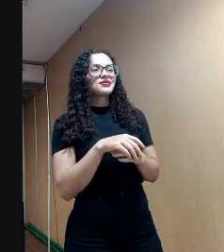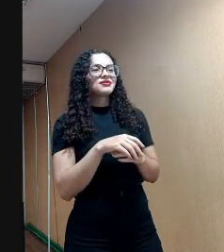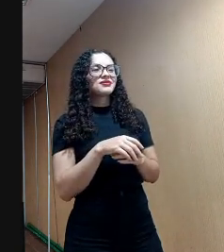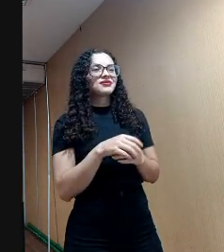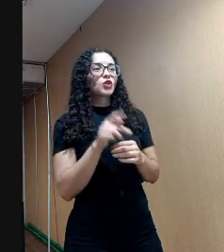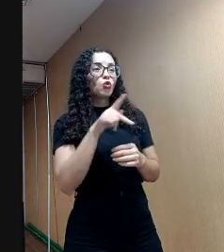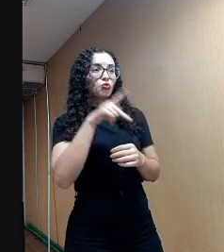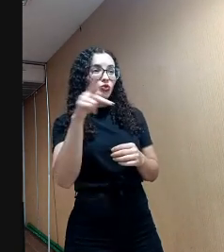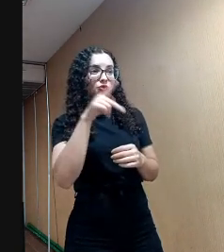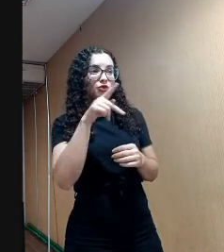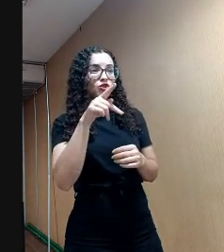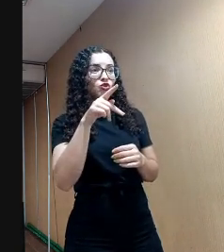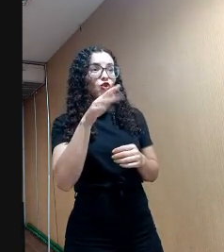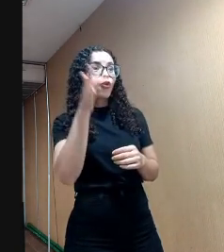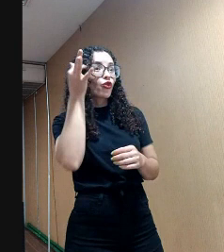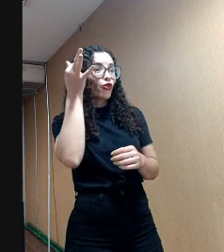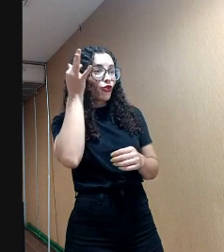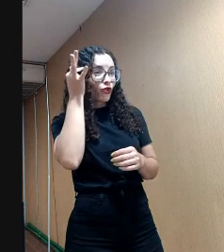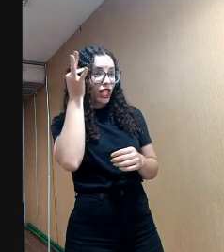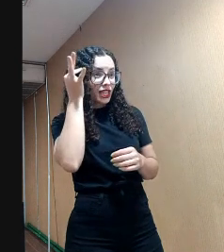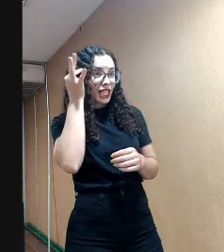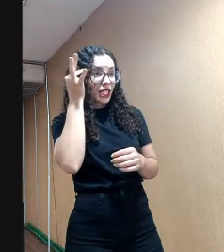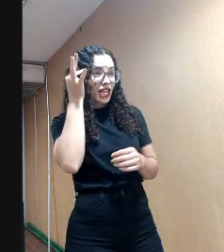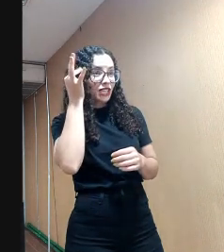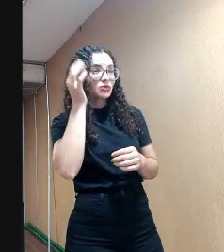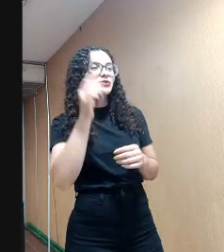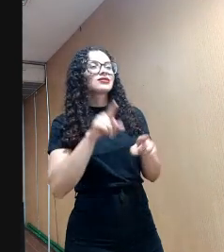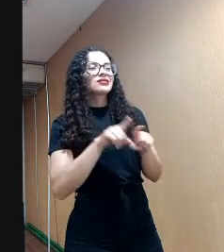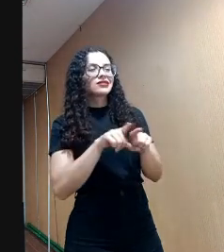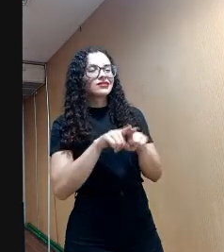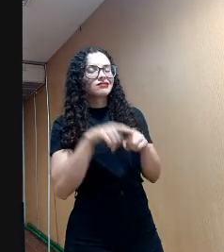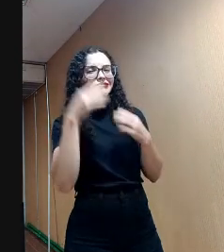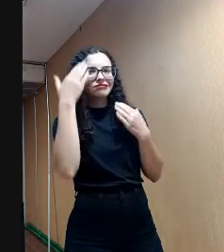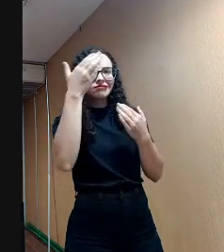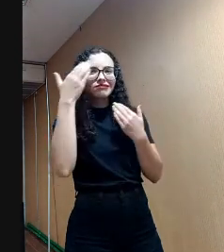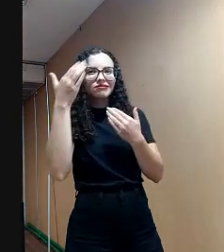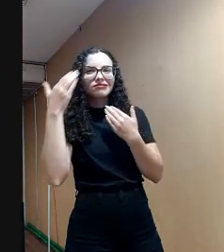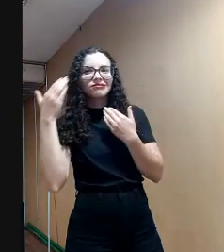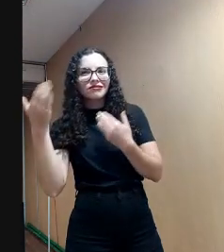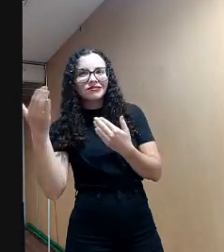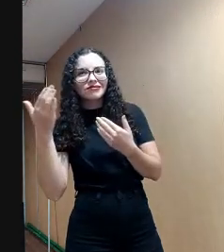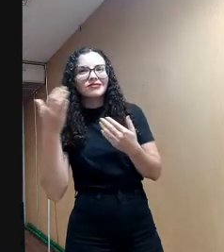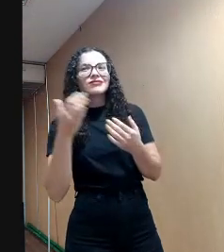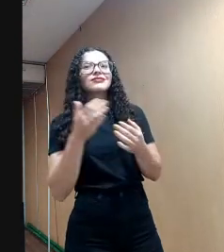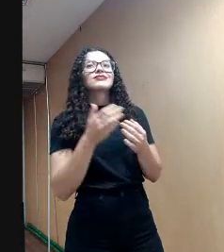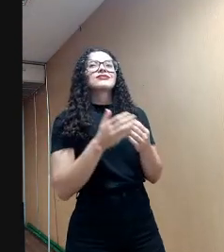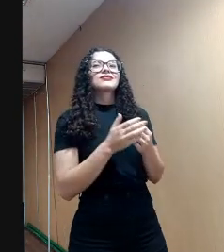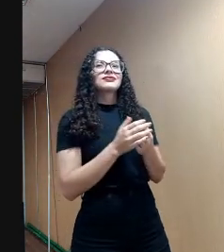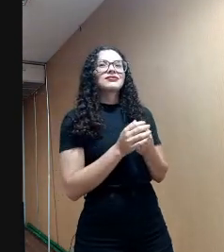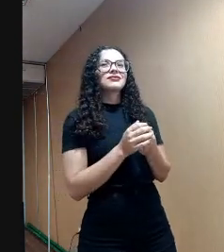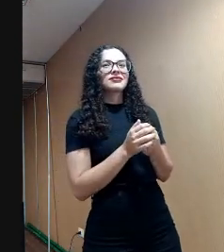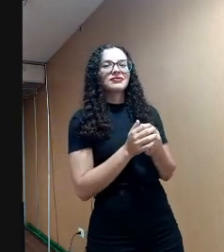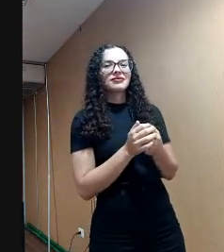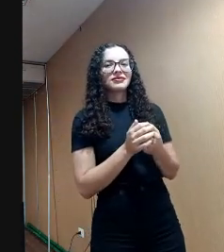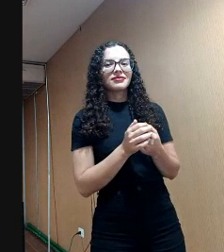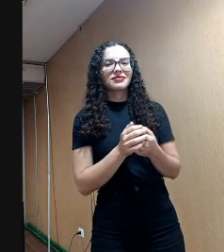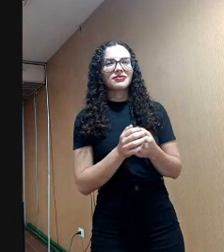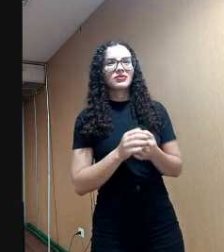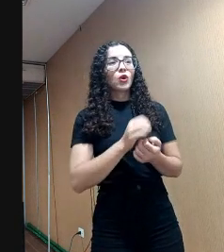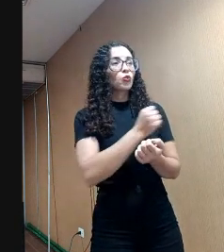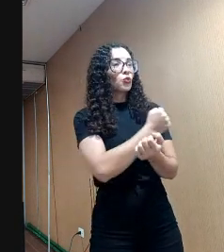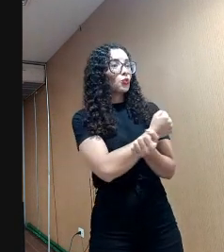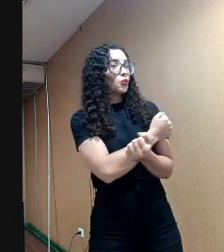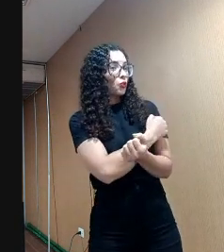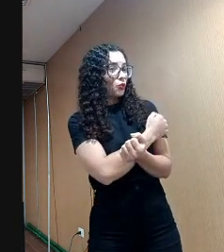no caso, a estudante Ana Catren Dias, o estudante Daniel